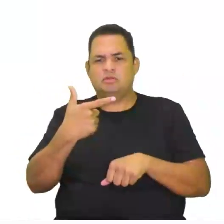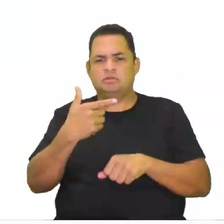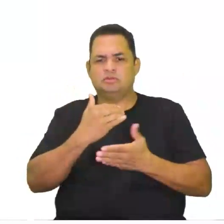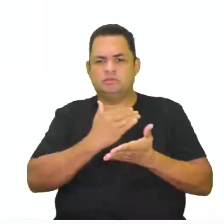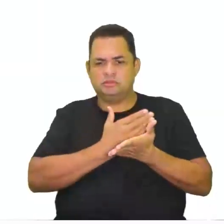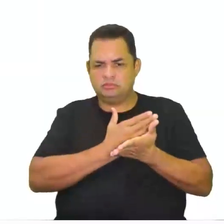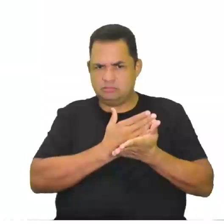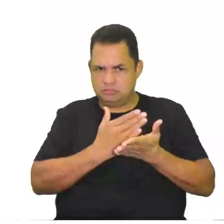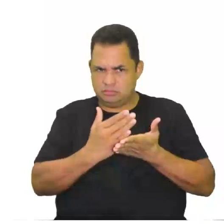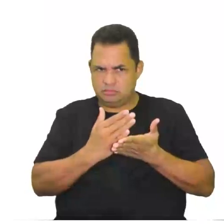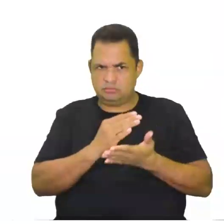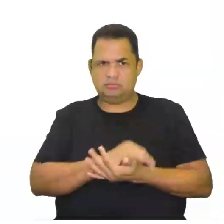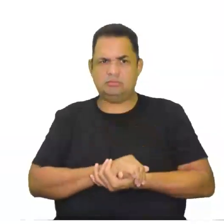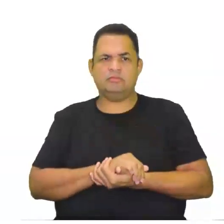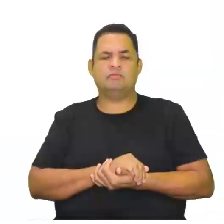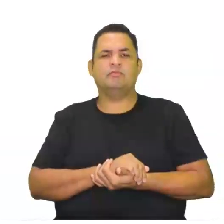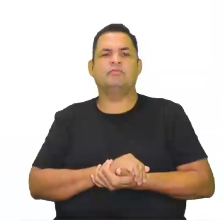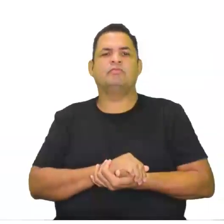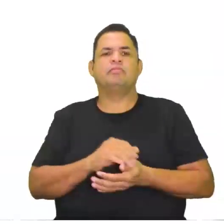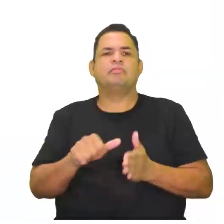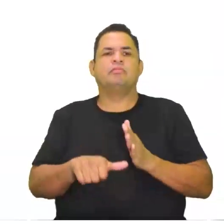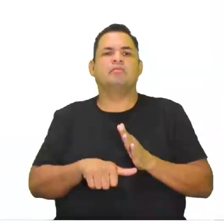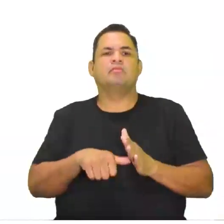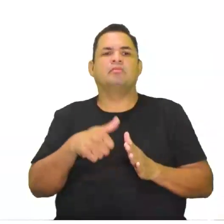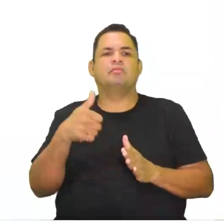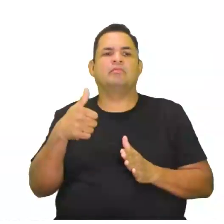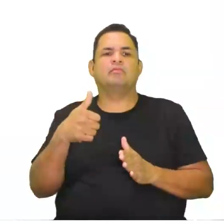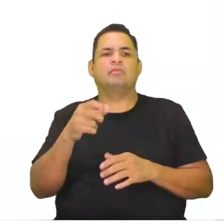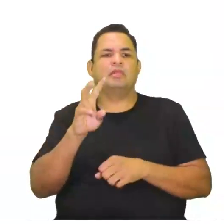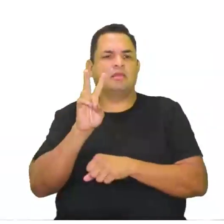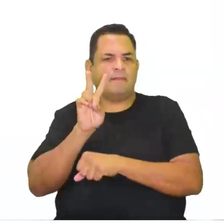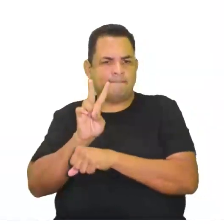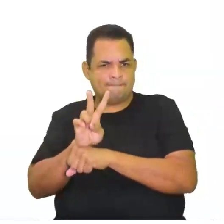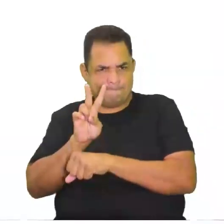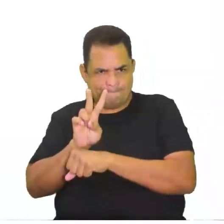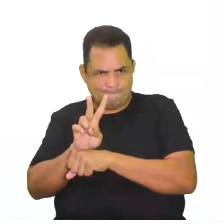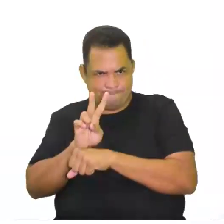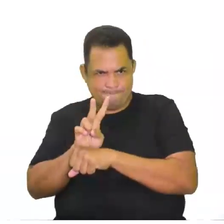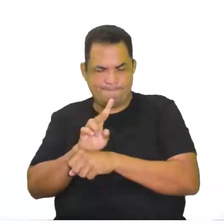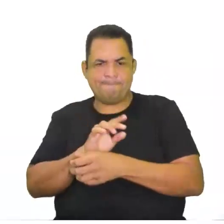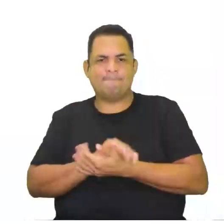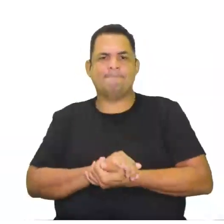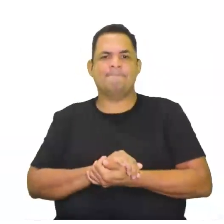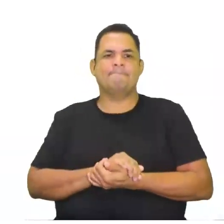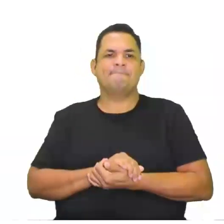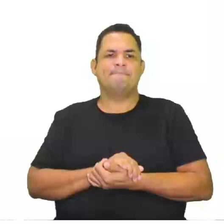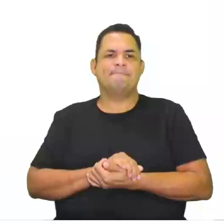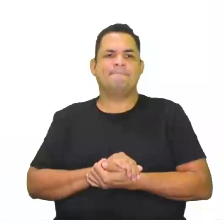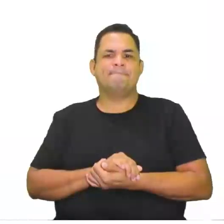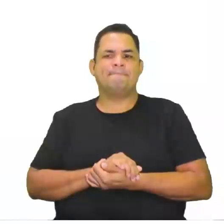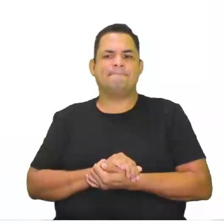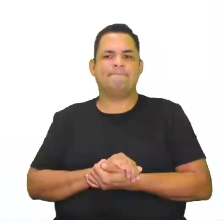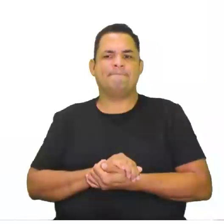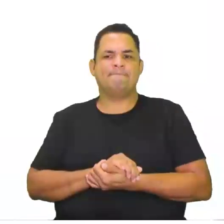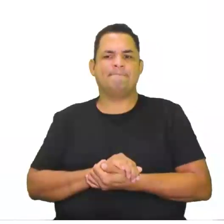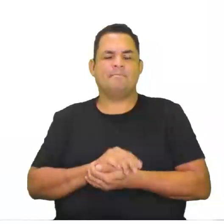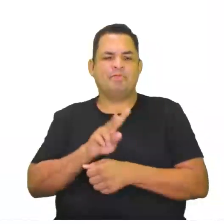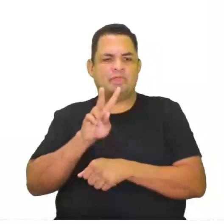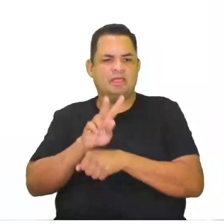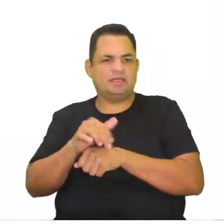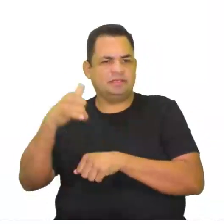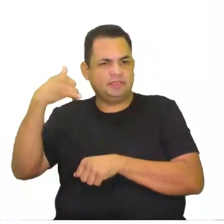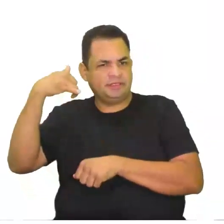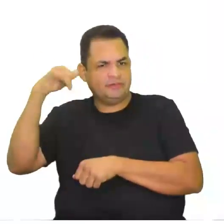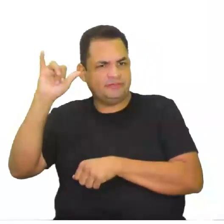princípios. O primeiro dele é a prevenção. Aqui, a química verde ela vai tentar evitar